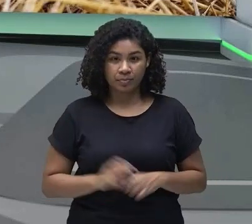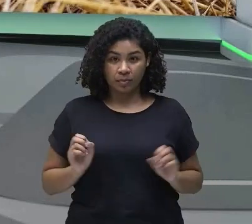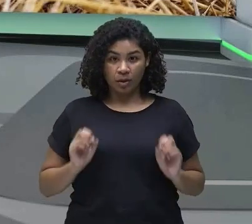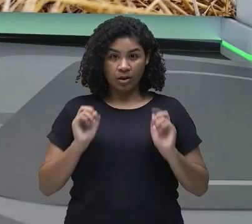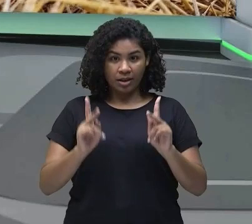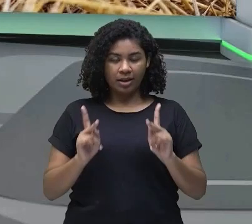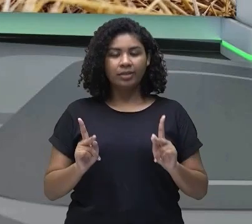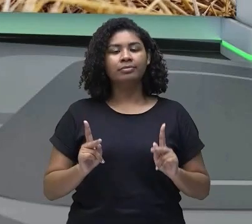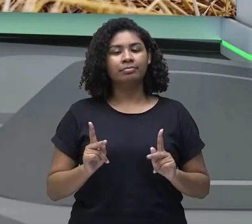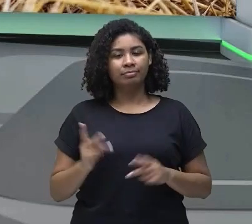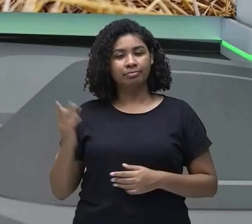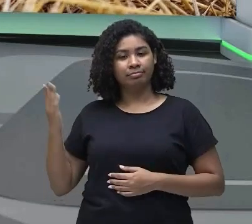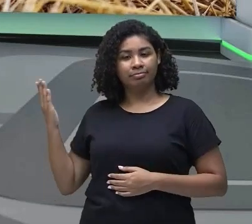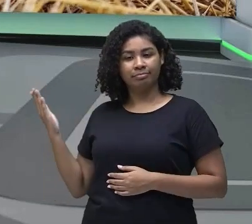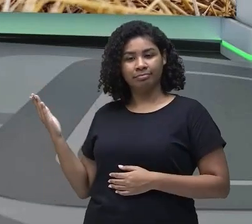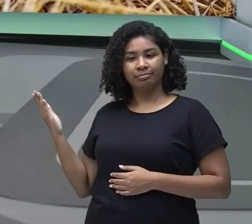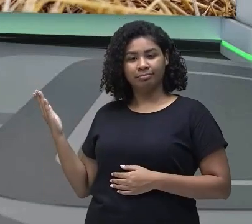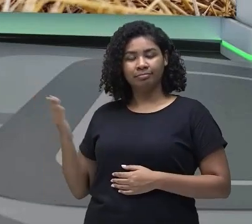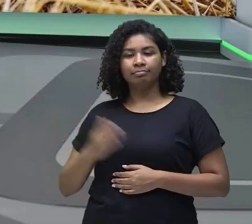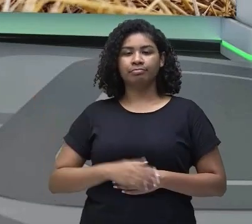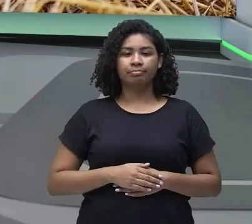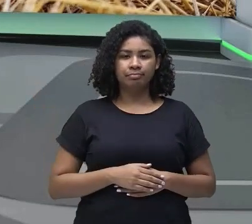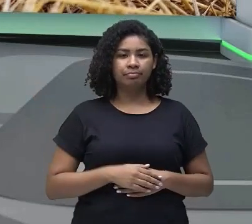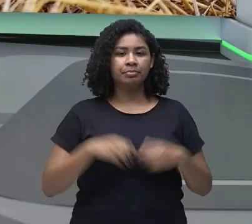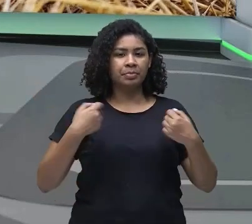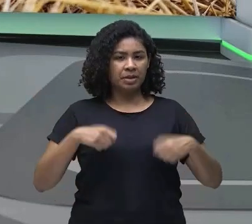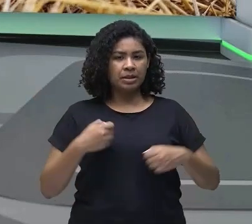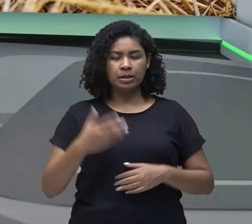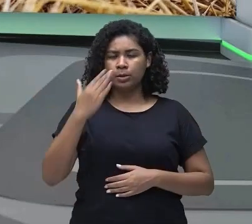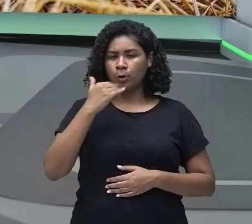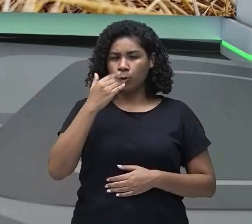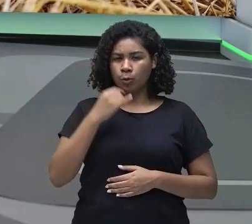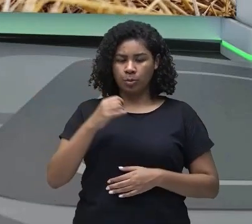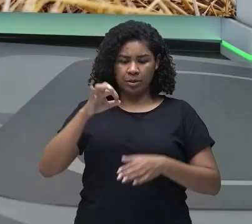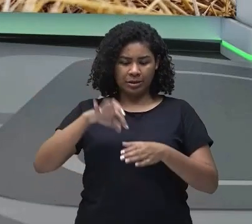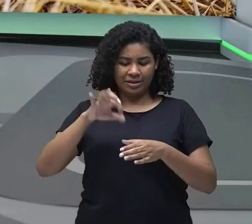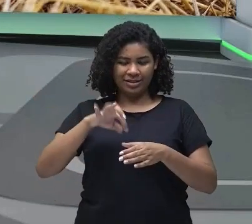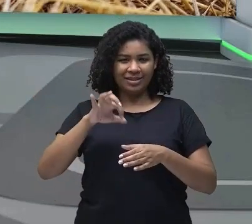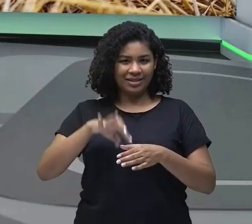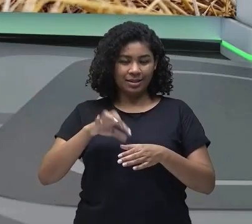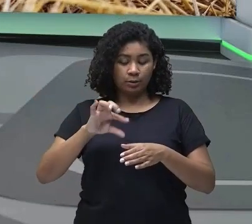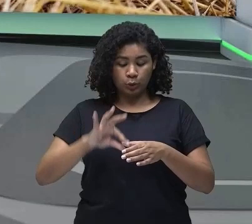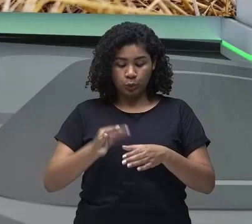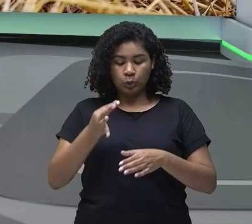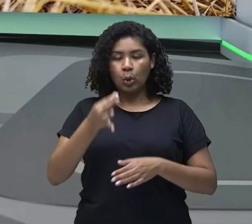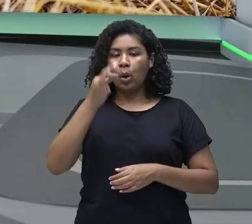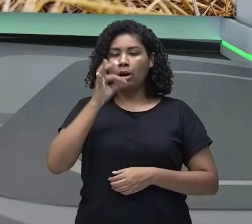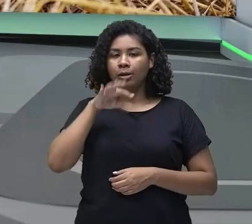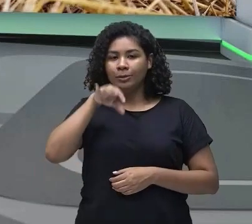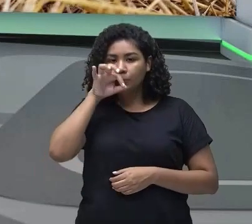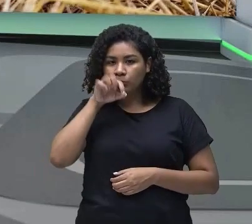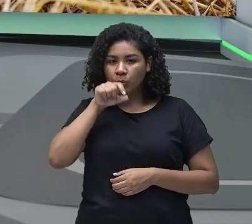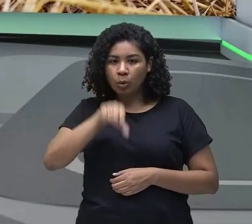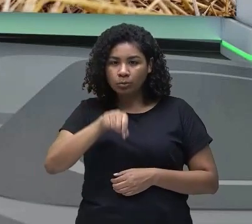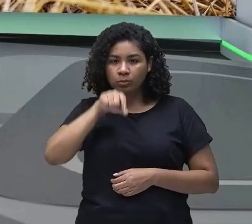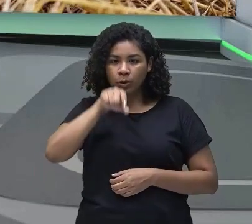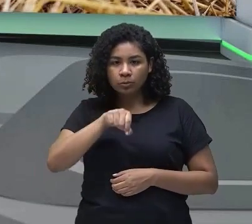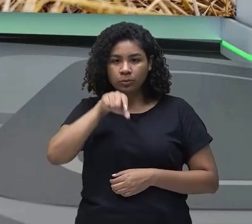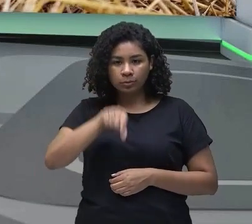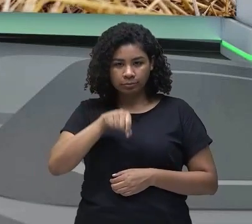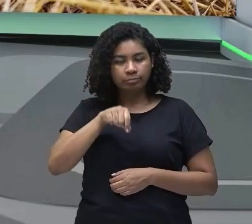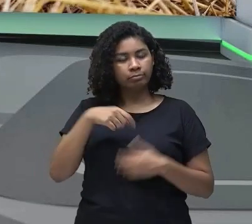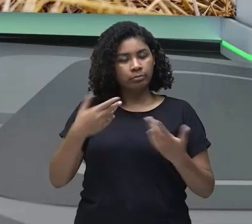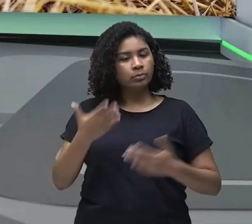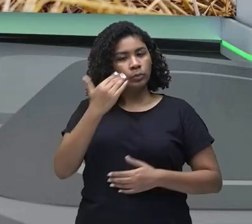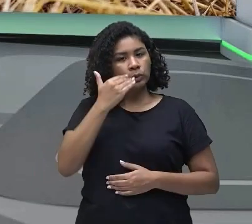se alimentam de sementes e grãos. Também consomem lá a plantinha, mas também consomem